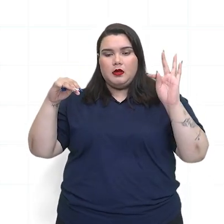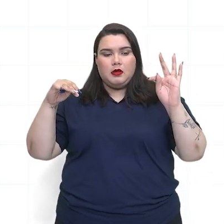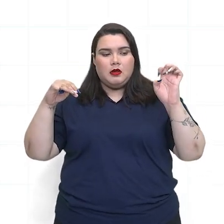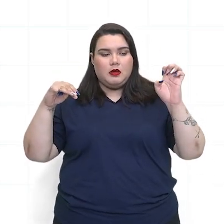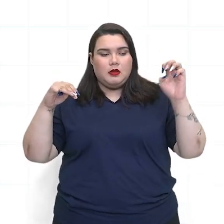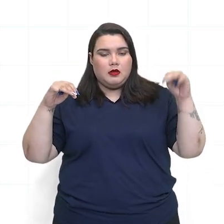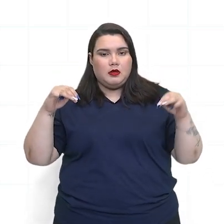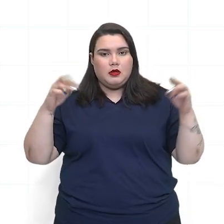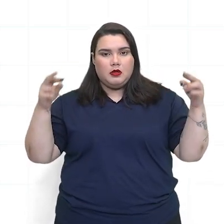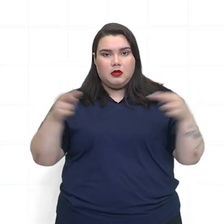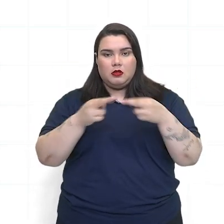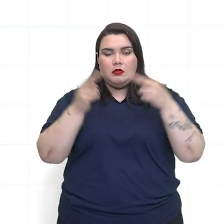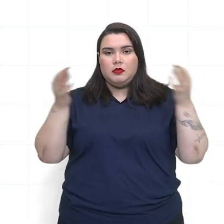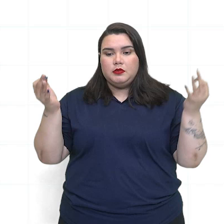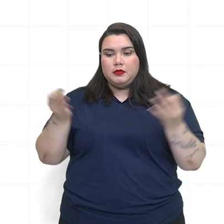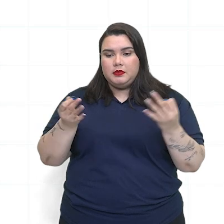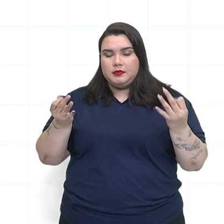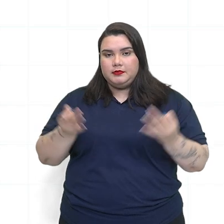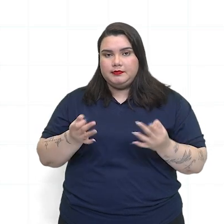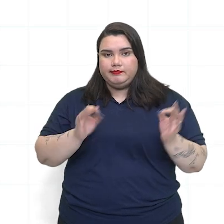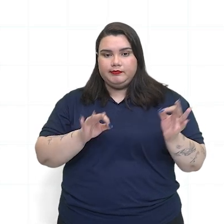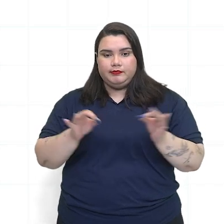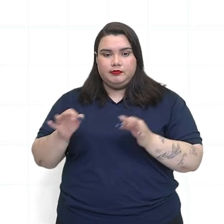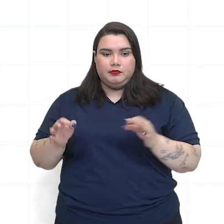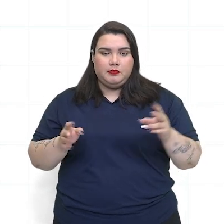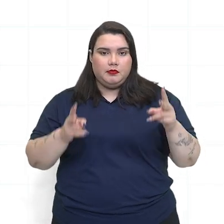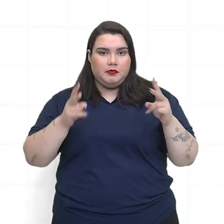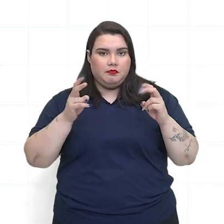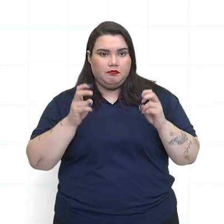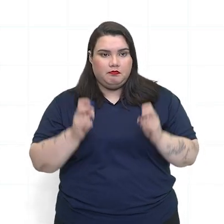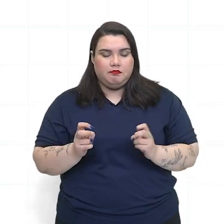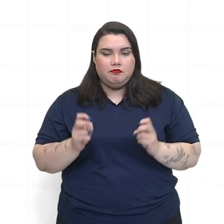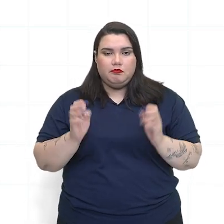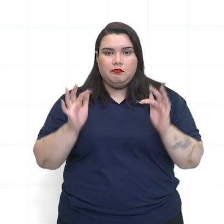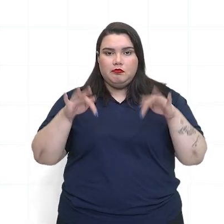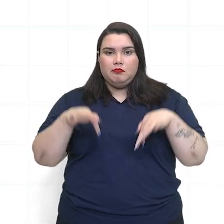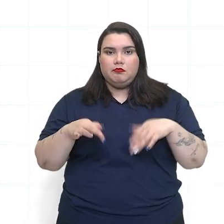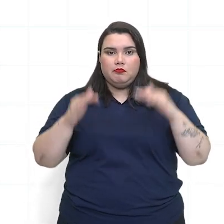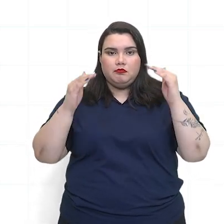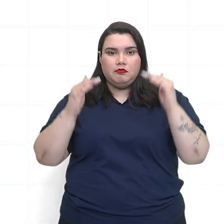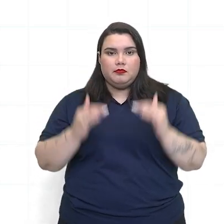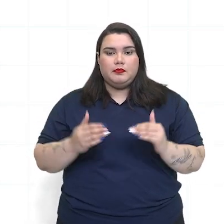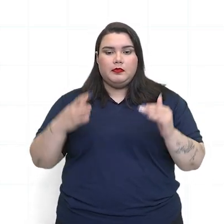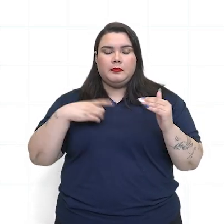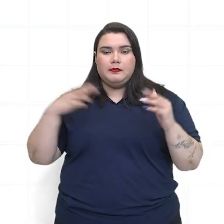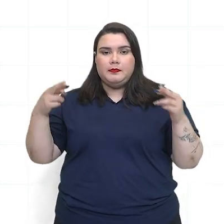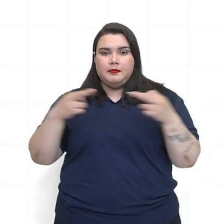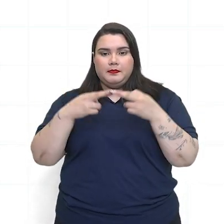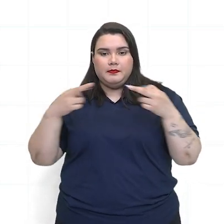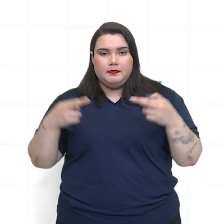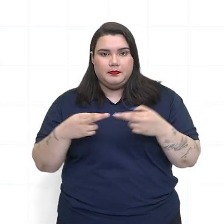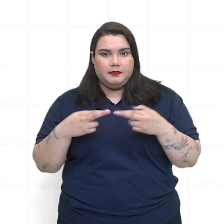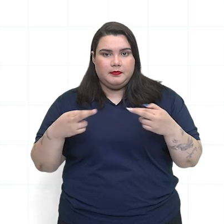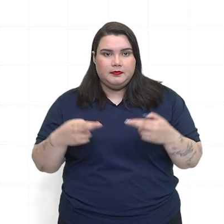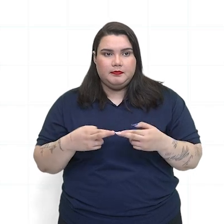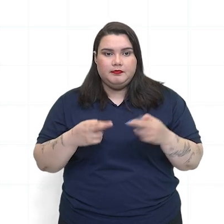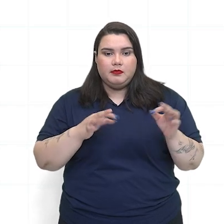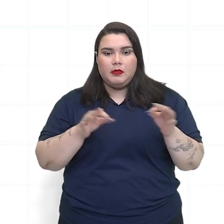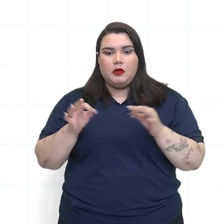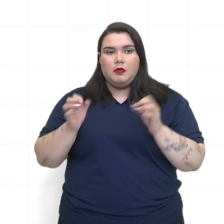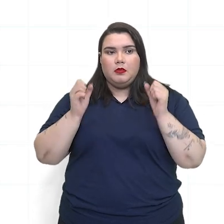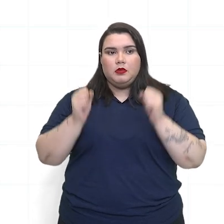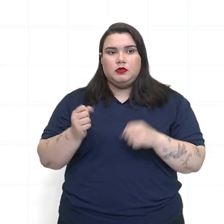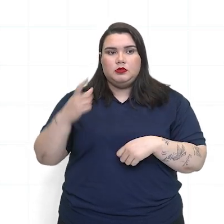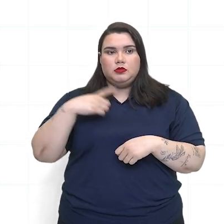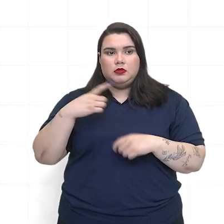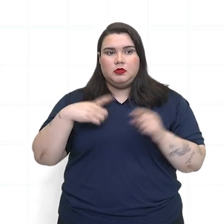rimas perfeitas. Então, observe que aí no finalzinho elas fazem a combinação. Essa rima ela só pode existir quando